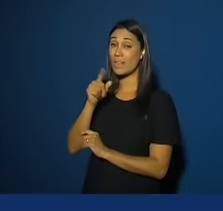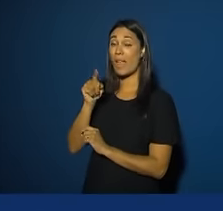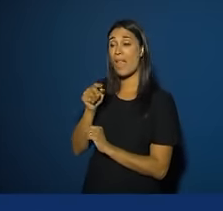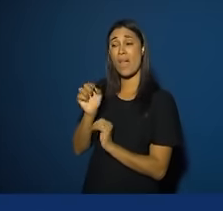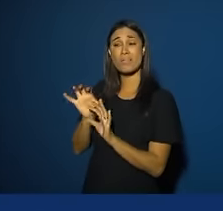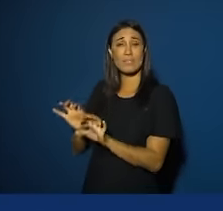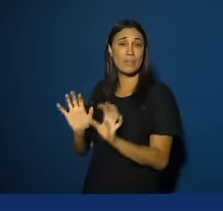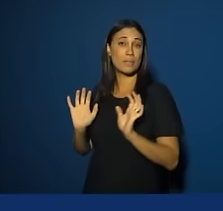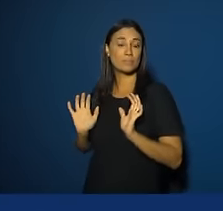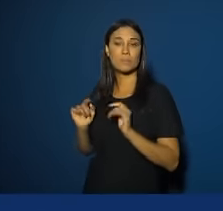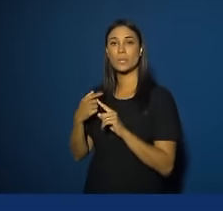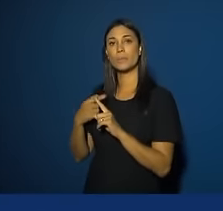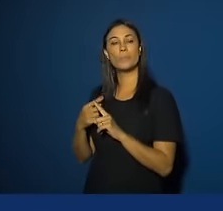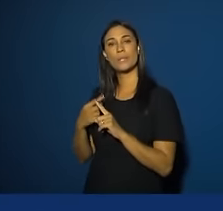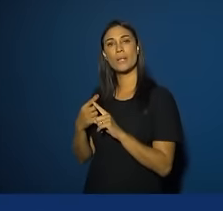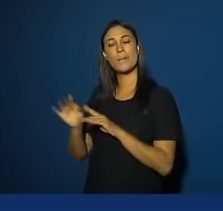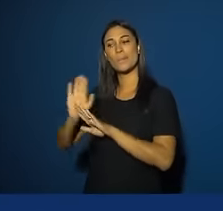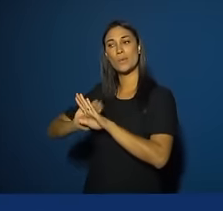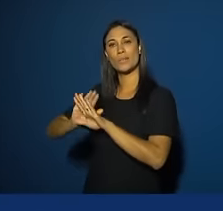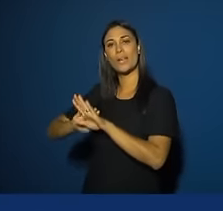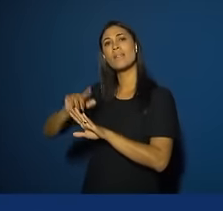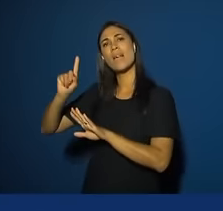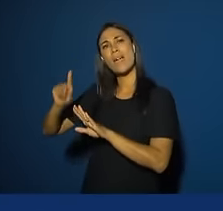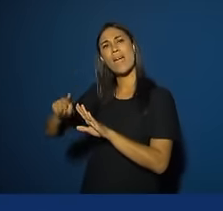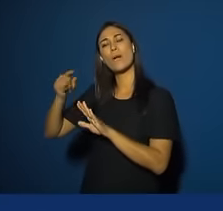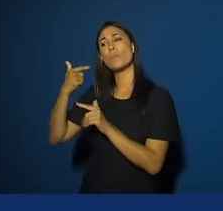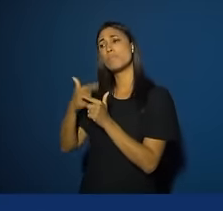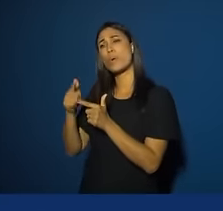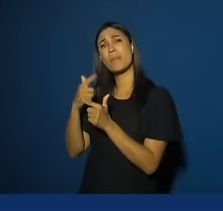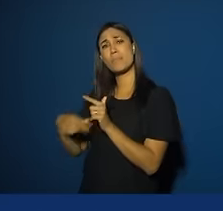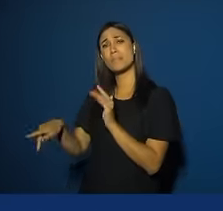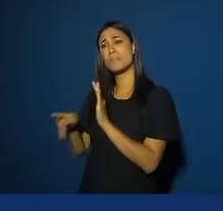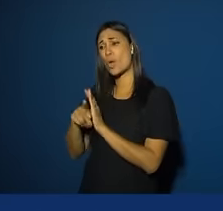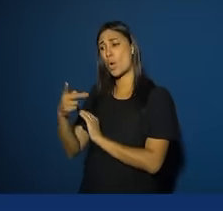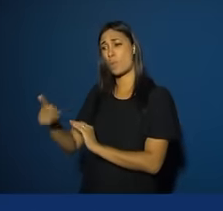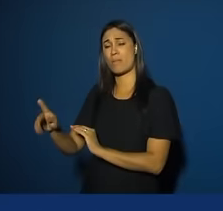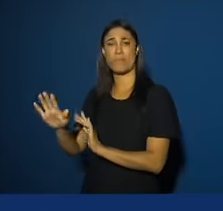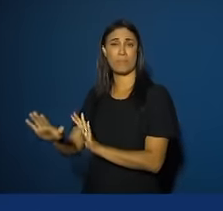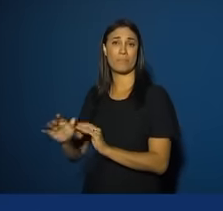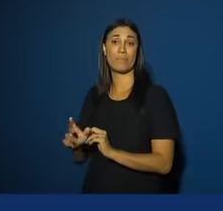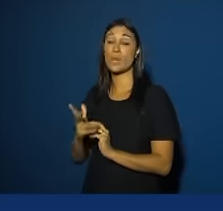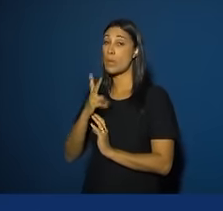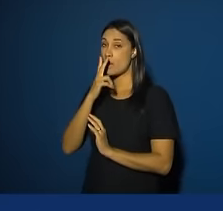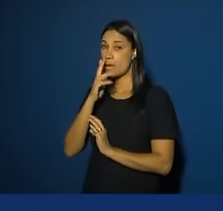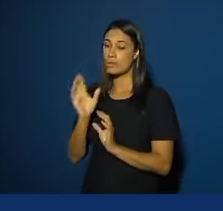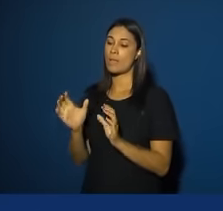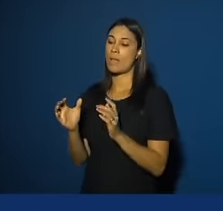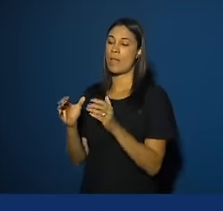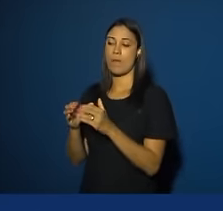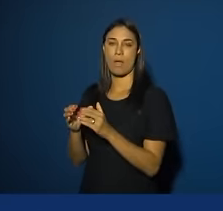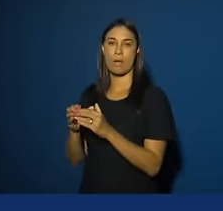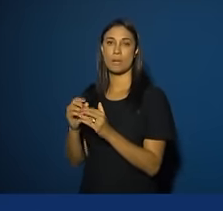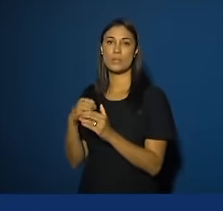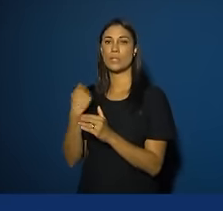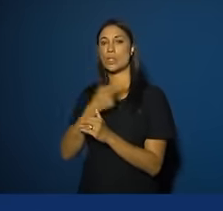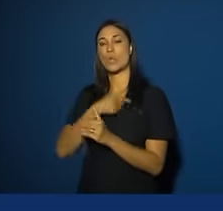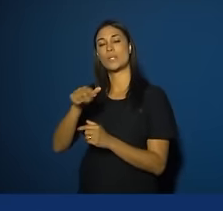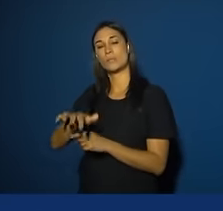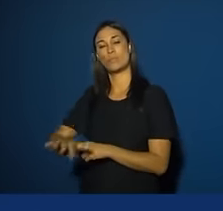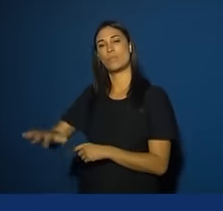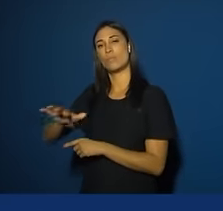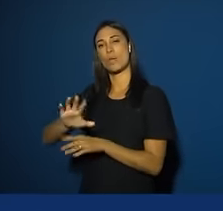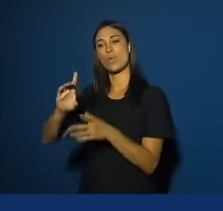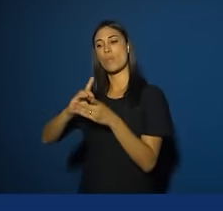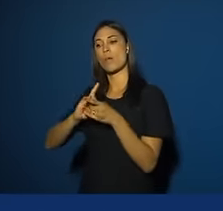mesmo porque no fundo eram demandas da sociedade e eu acho que a classe A gente tá num ambiente com